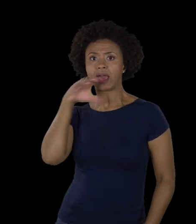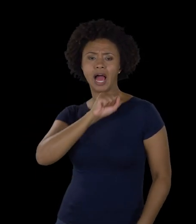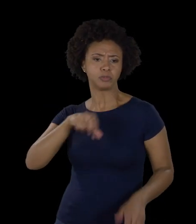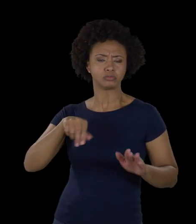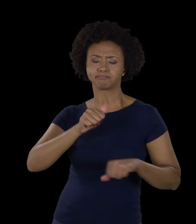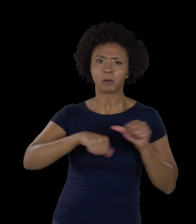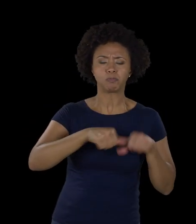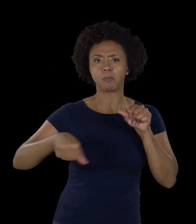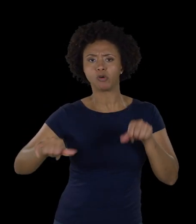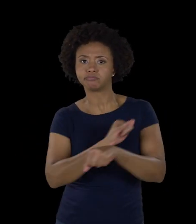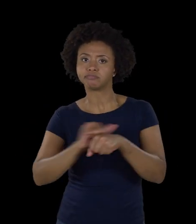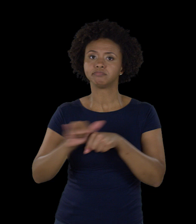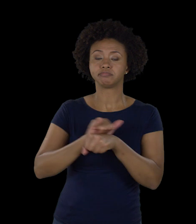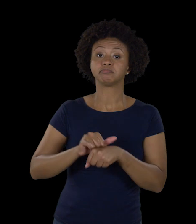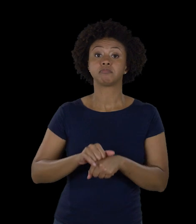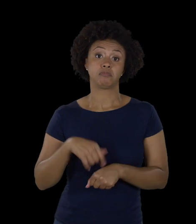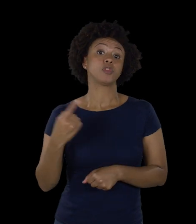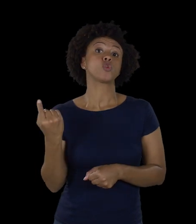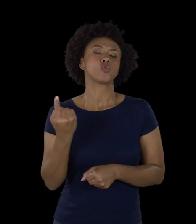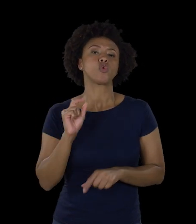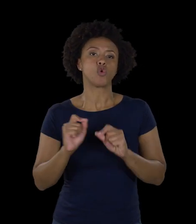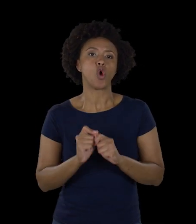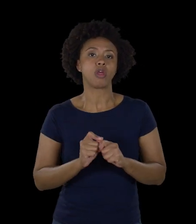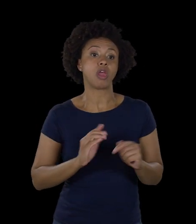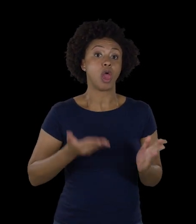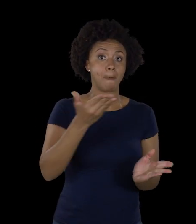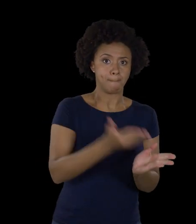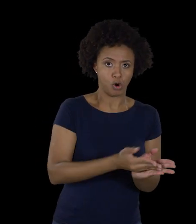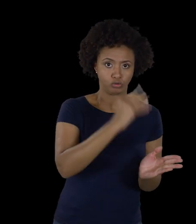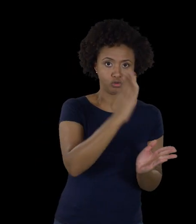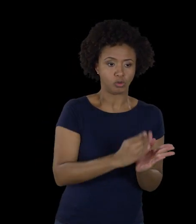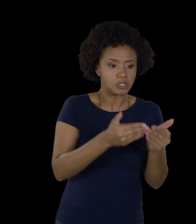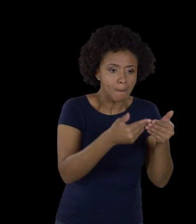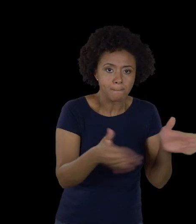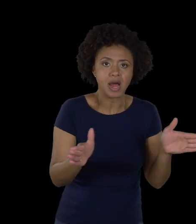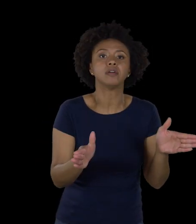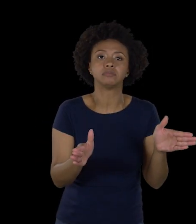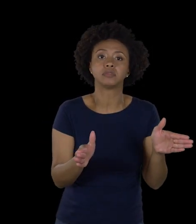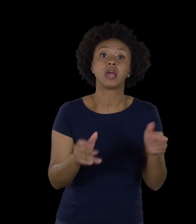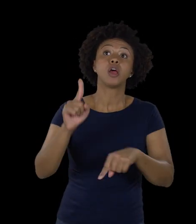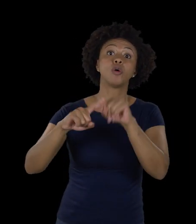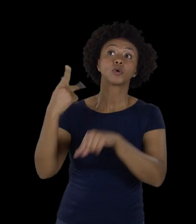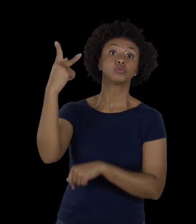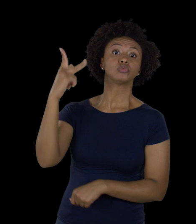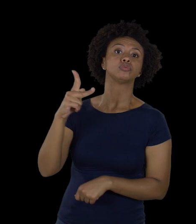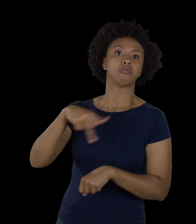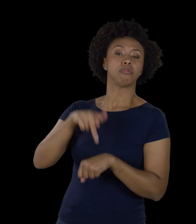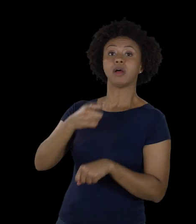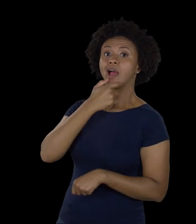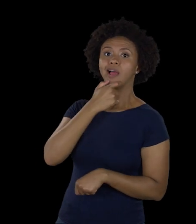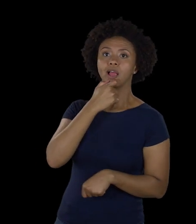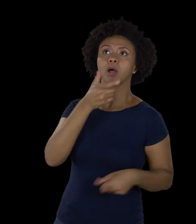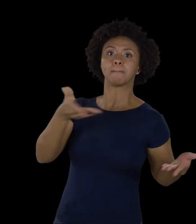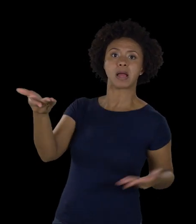A primeira delas, abrir os portos brasileiros, que estavam fechados ao comércio internacional, aos produtos ingleses. Então,